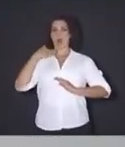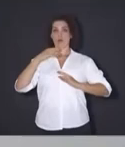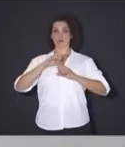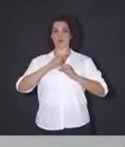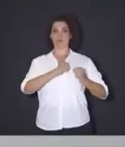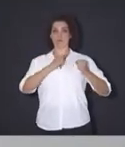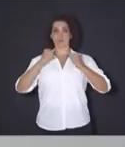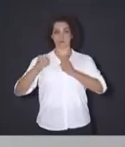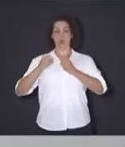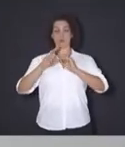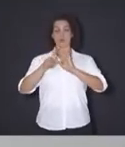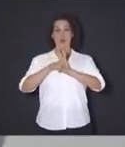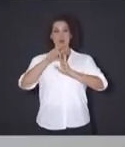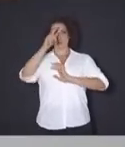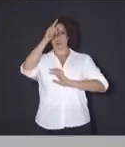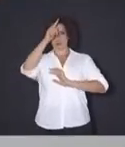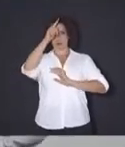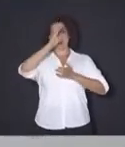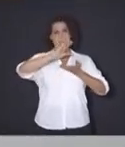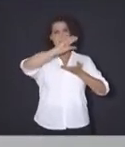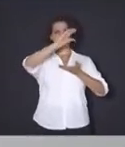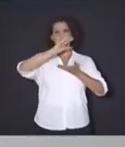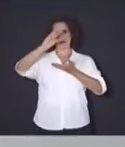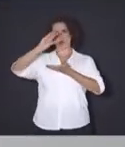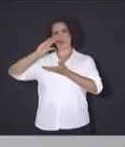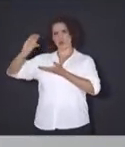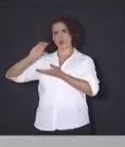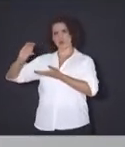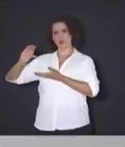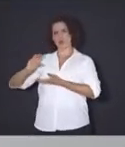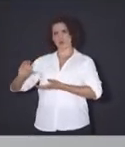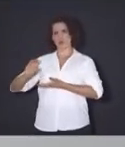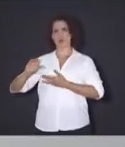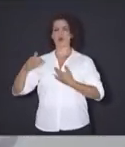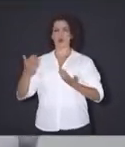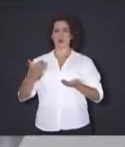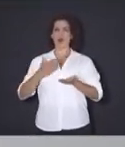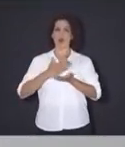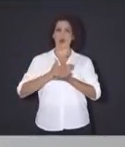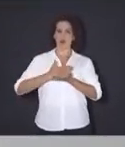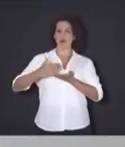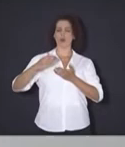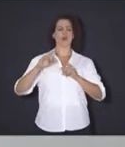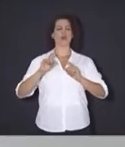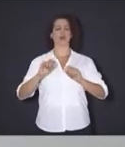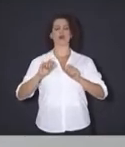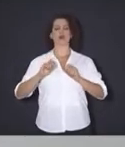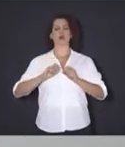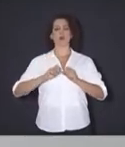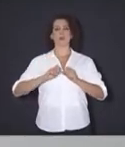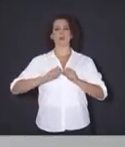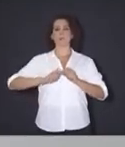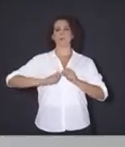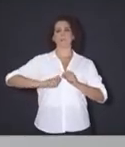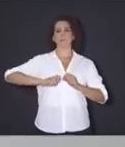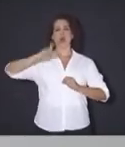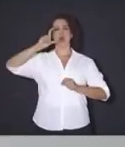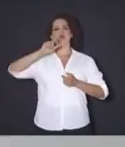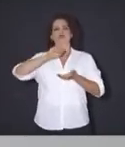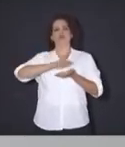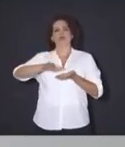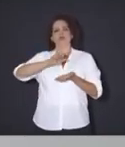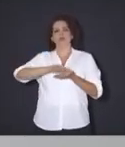os bancos alemães e com isso aumentaram suas despesas aumentaram suas capacidades de fazer